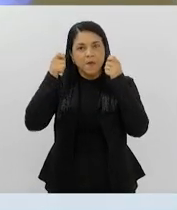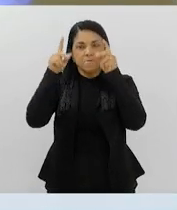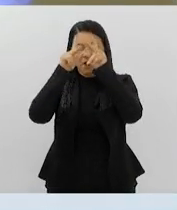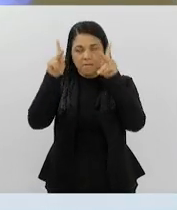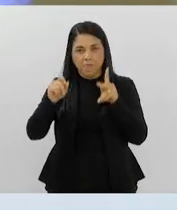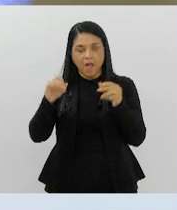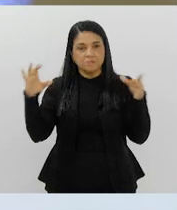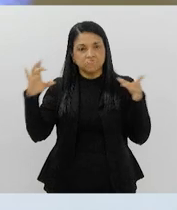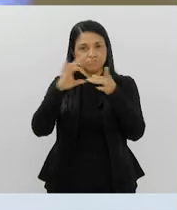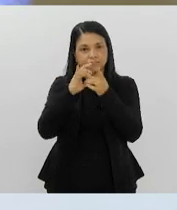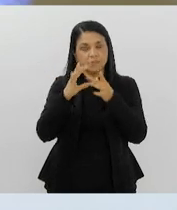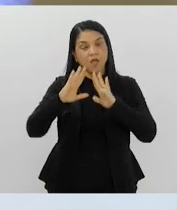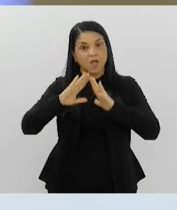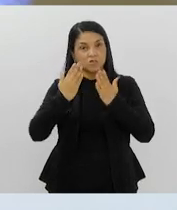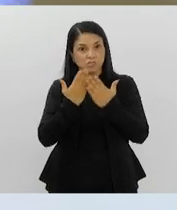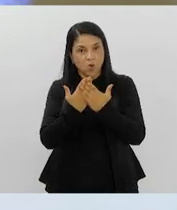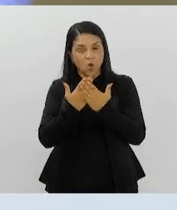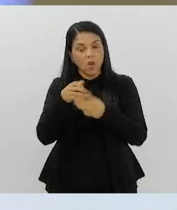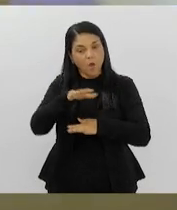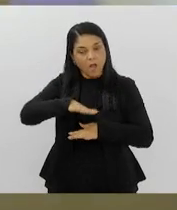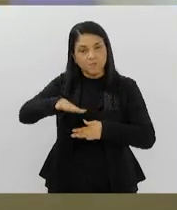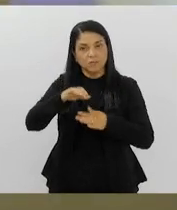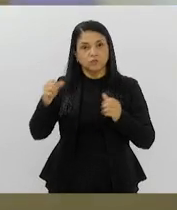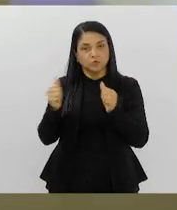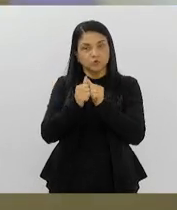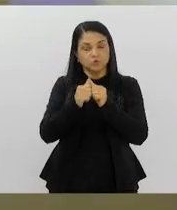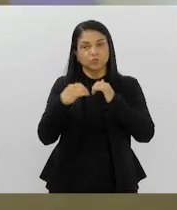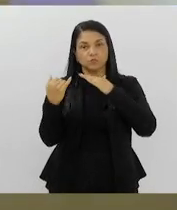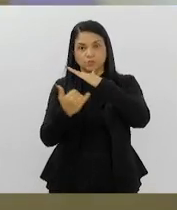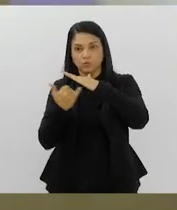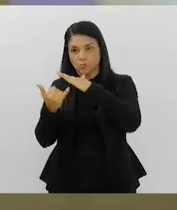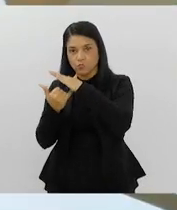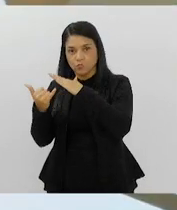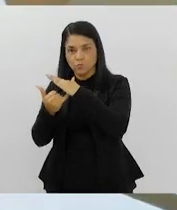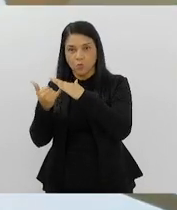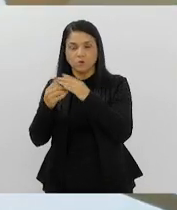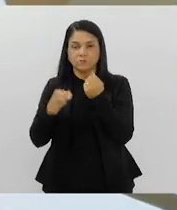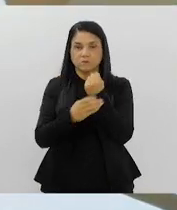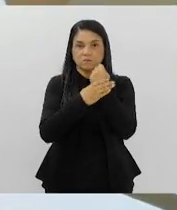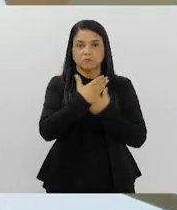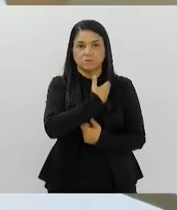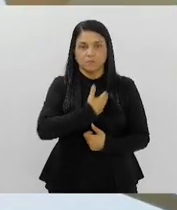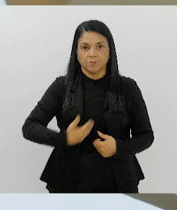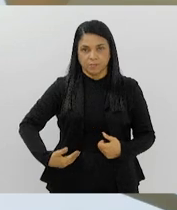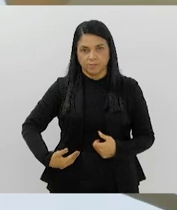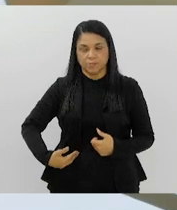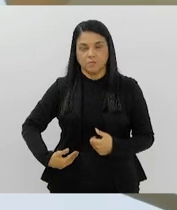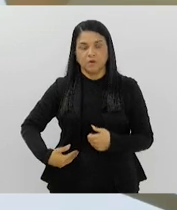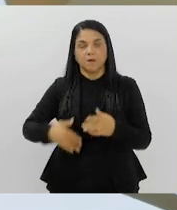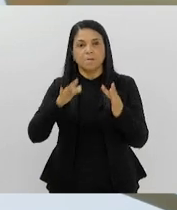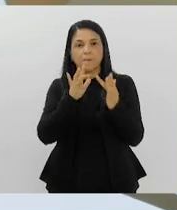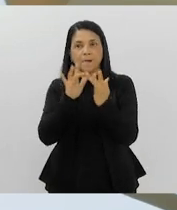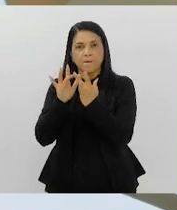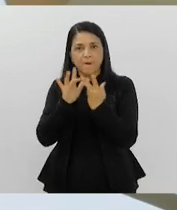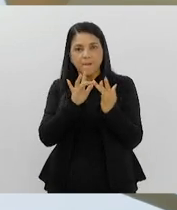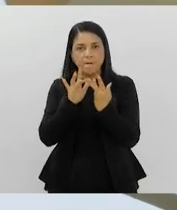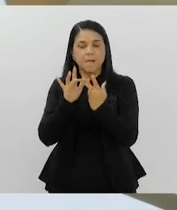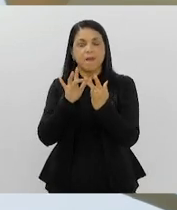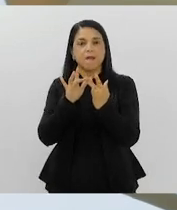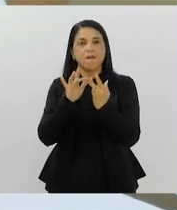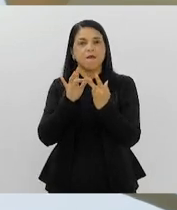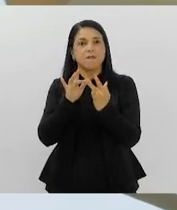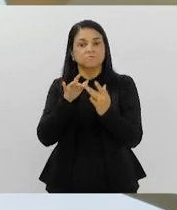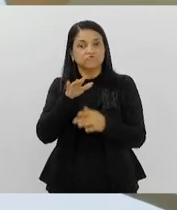escolas daquele ambiente, junto com os órgãos de segurança pública, né, aproximamos, onde as crianças tinham